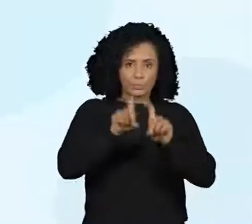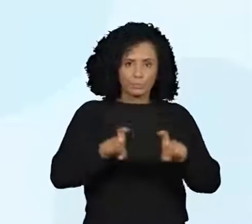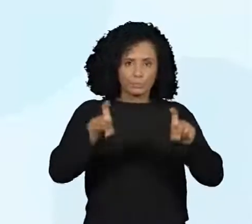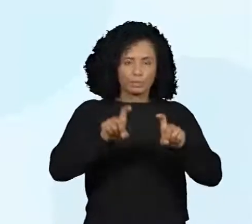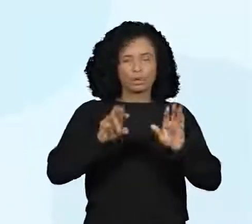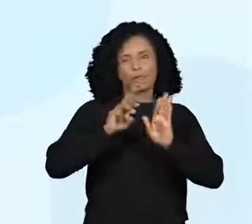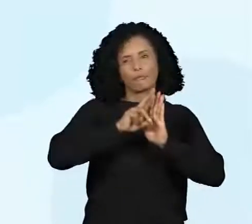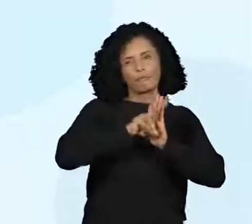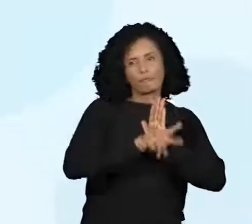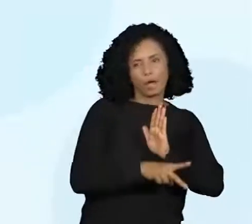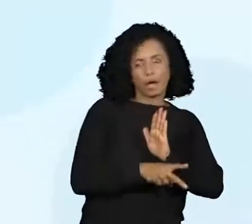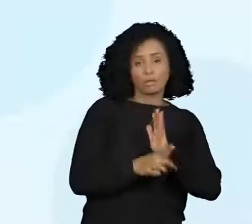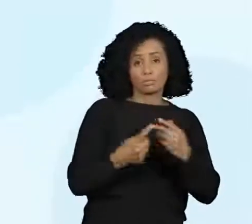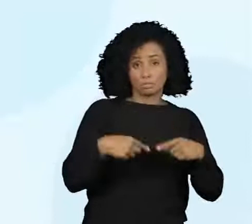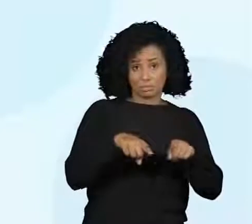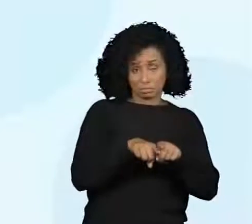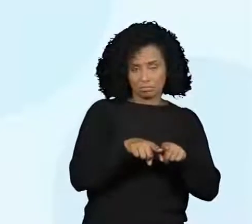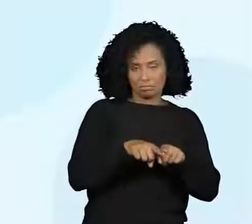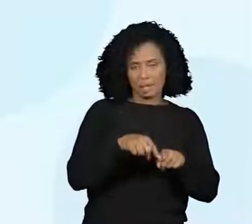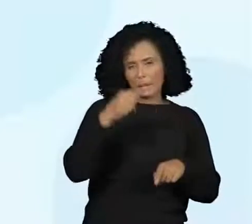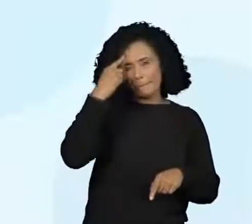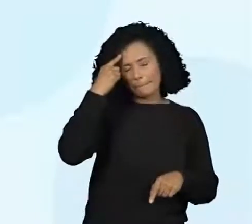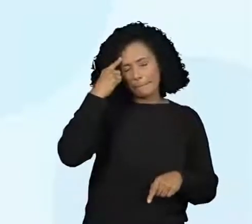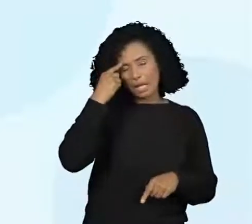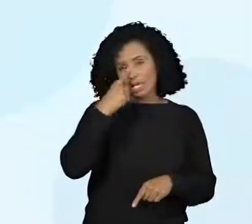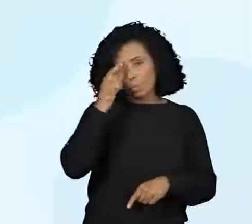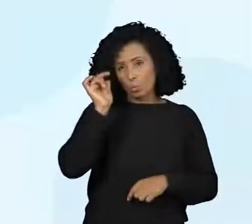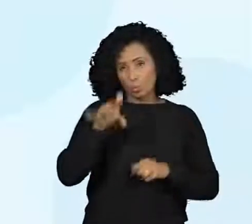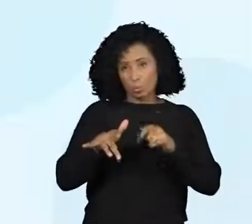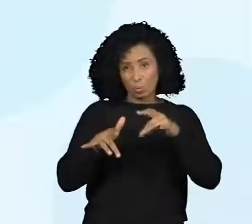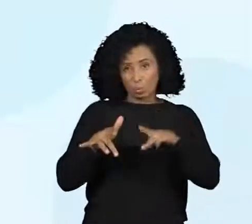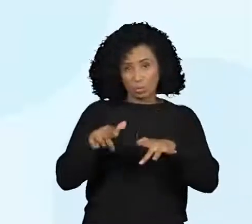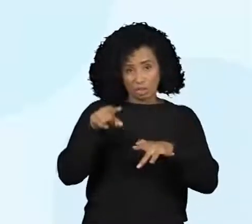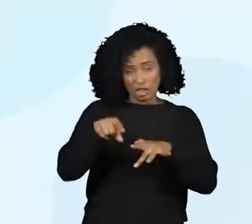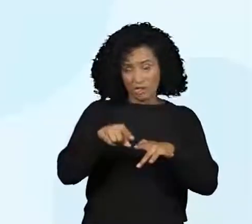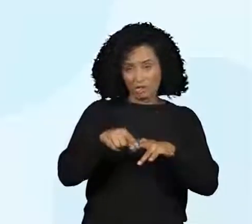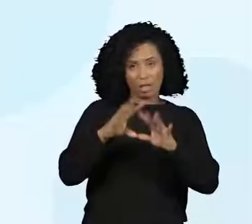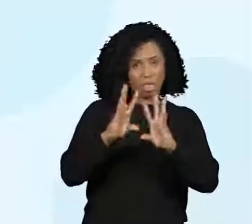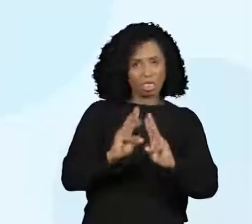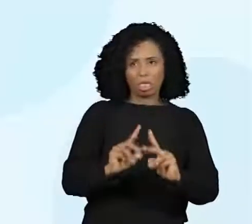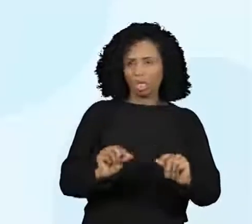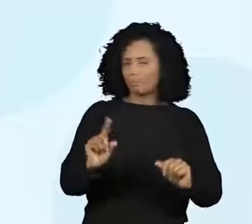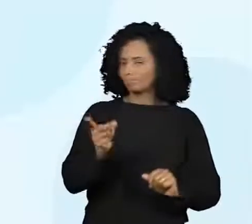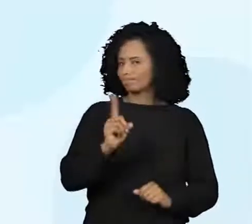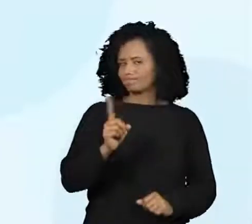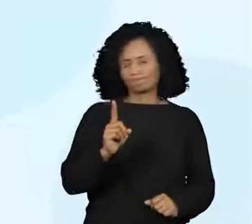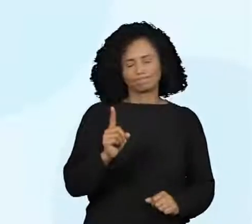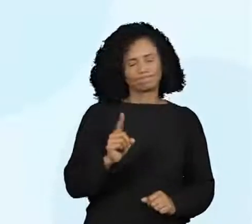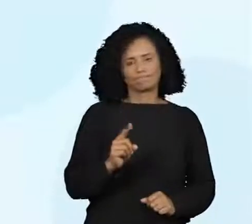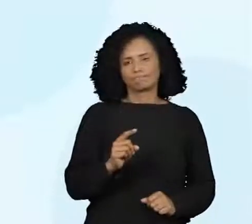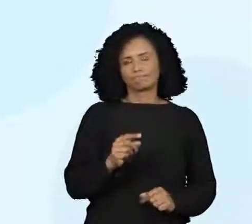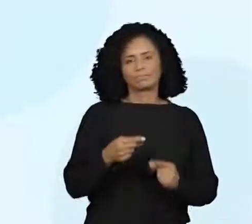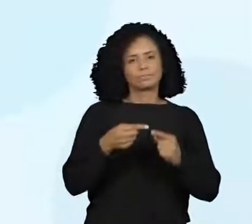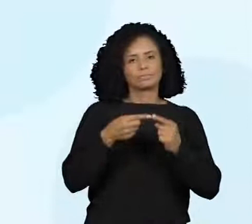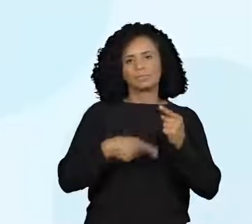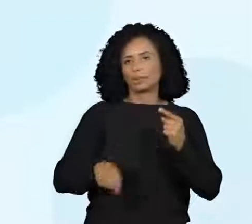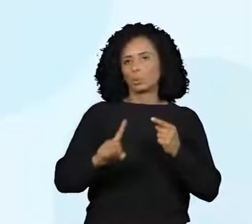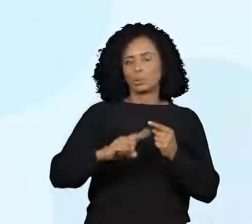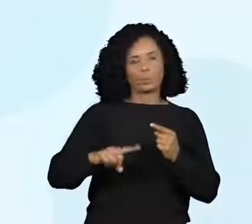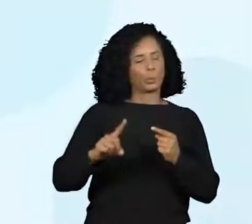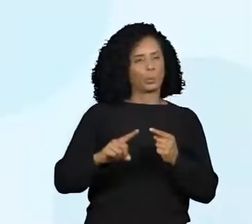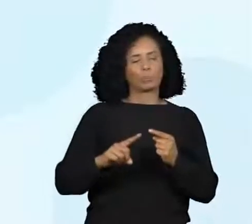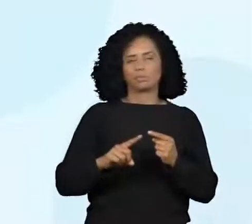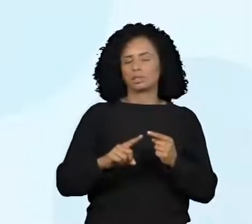outros. Lembrando que esses lixos não são lixos biodegradáveis, ou seja, eles não têm a capacidade de se decompor